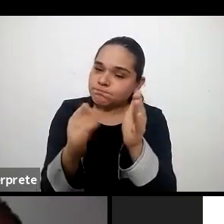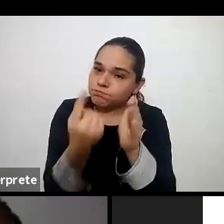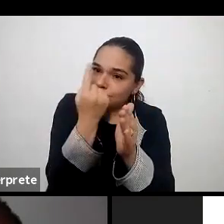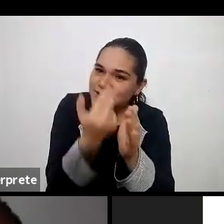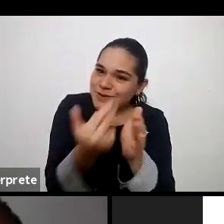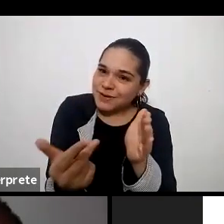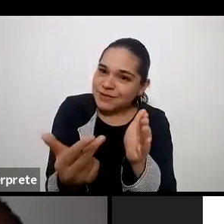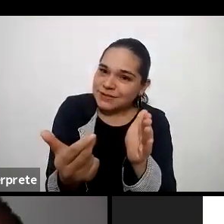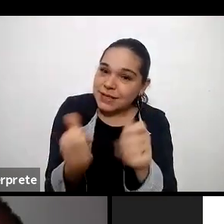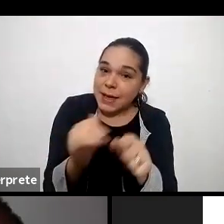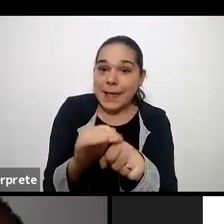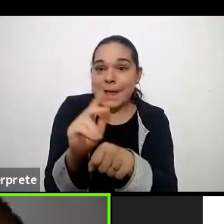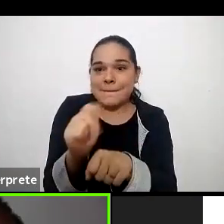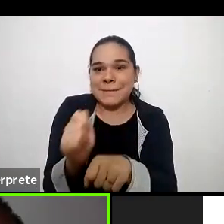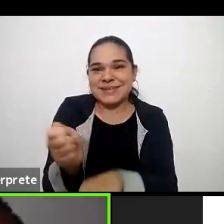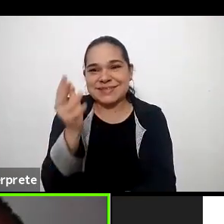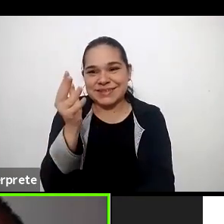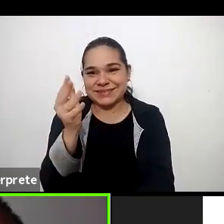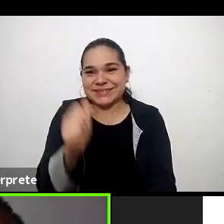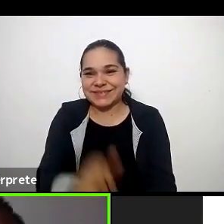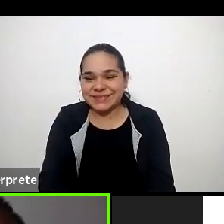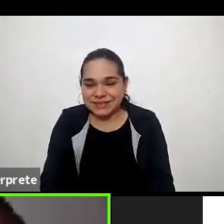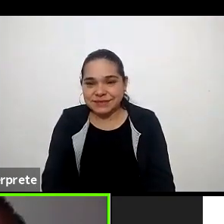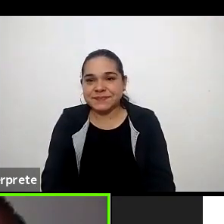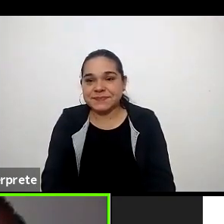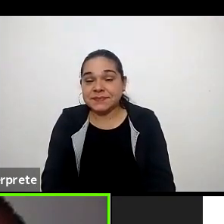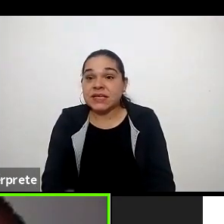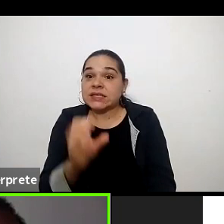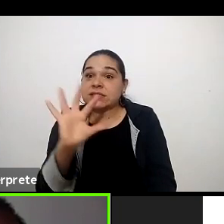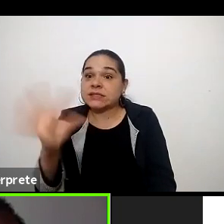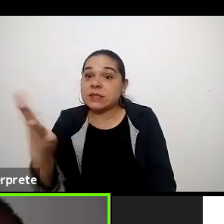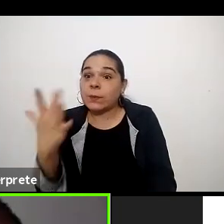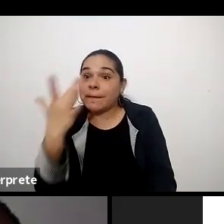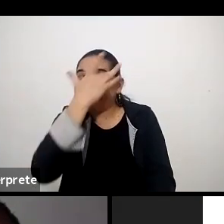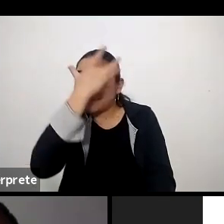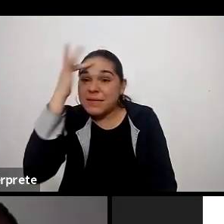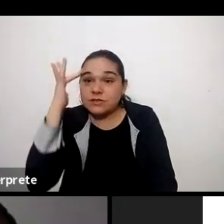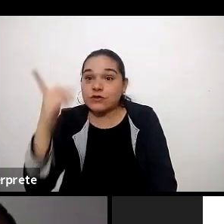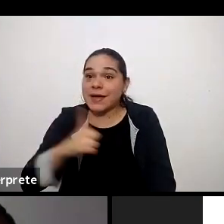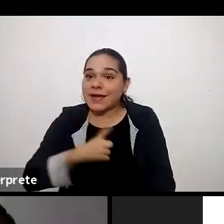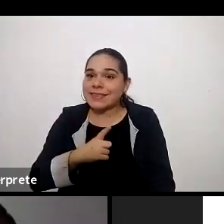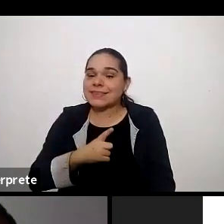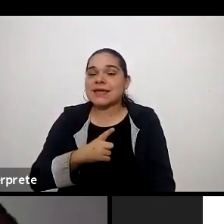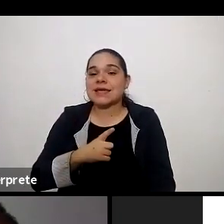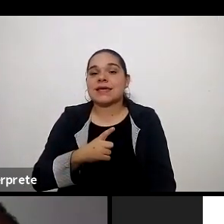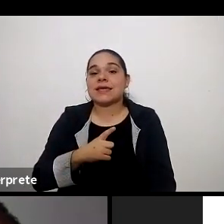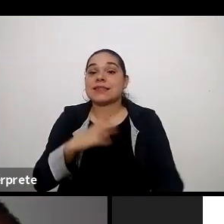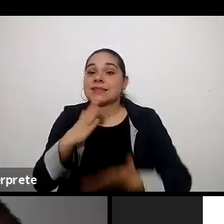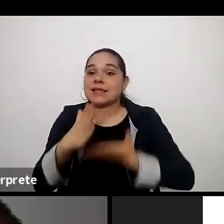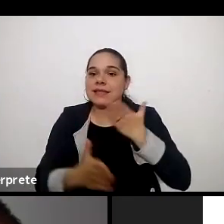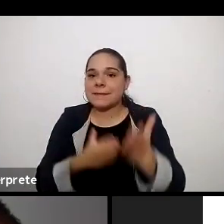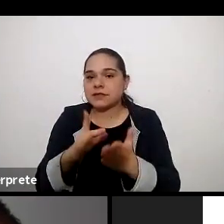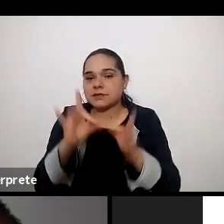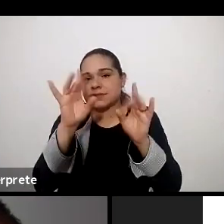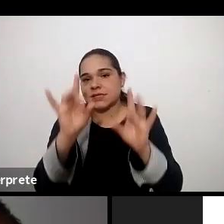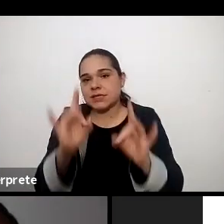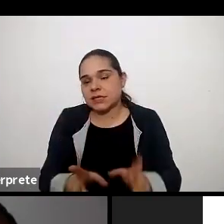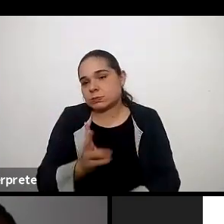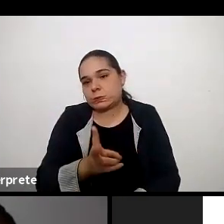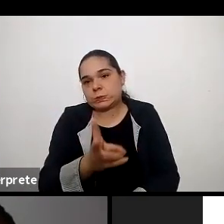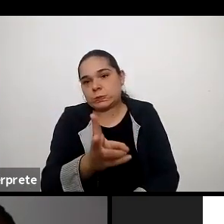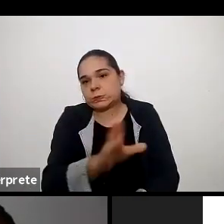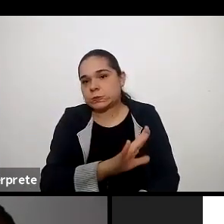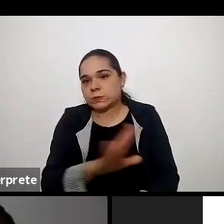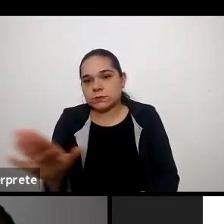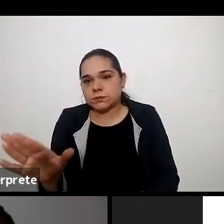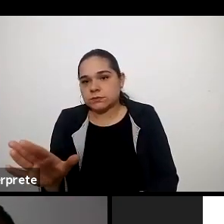aí ele tem caminha pela especialidade tá então quem tem tratamento como especialidade todo mês ele continua fazendo